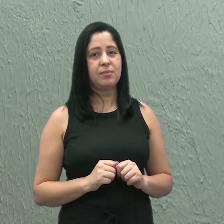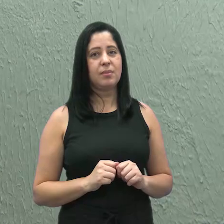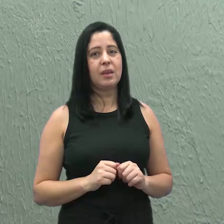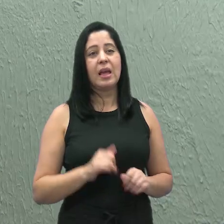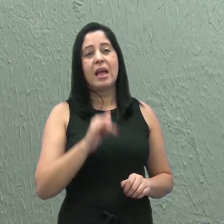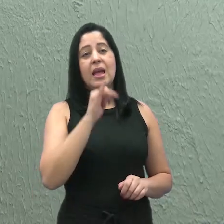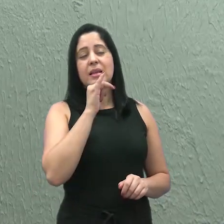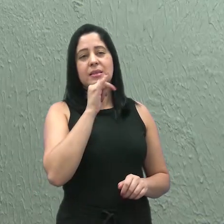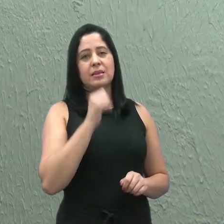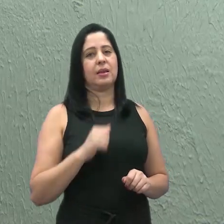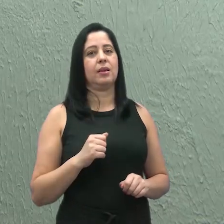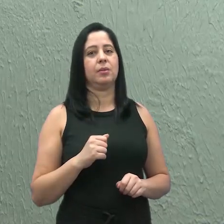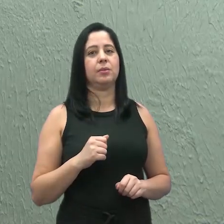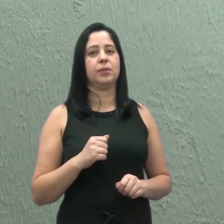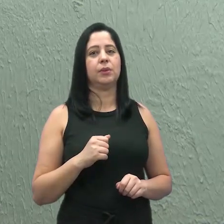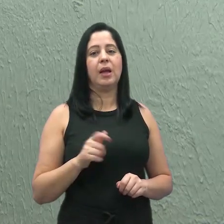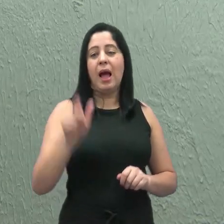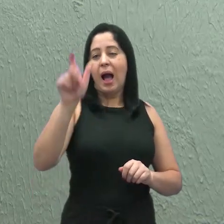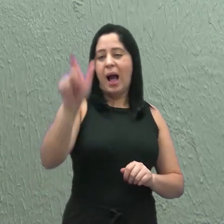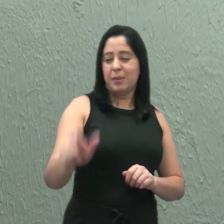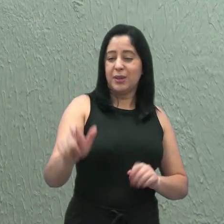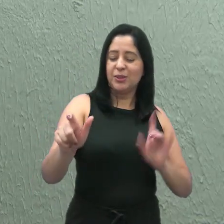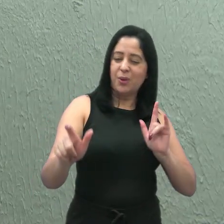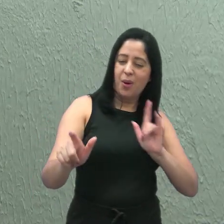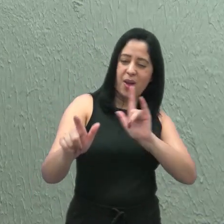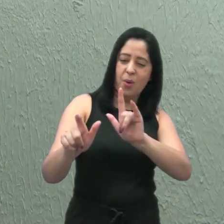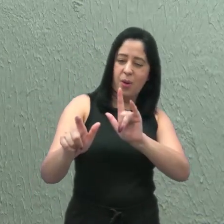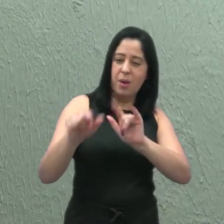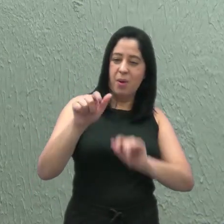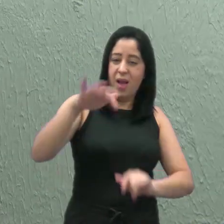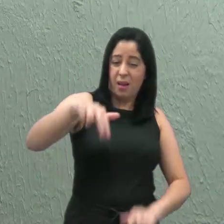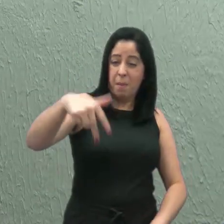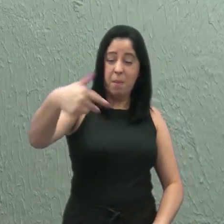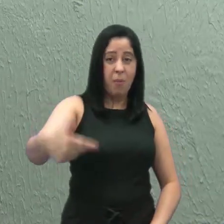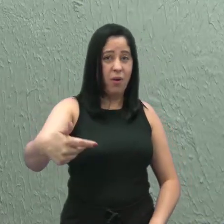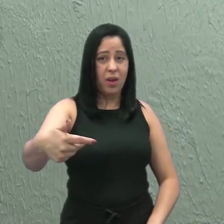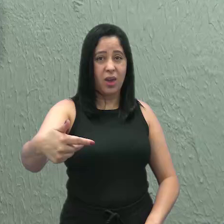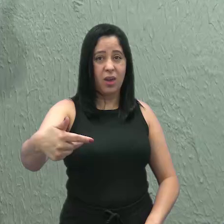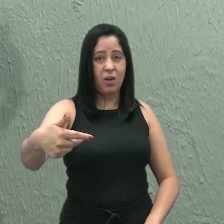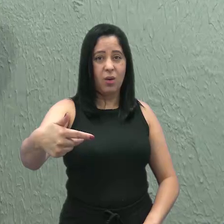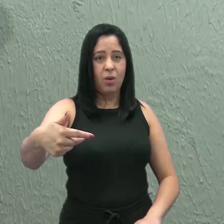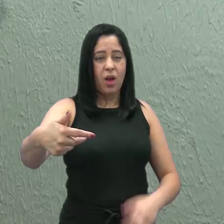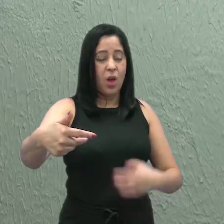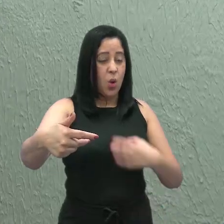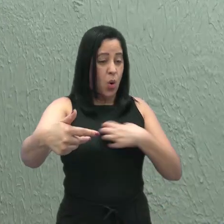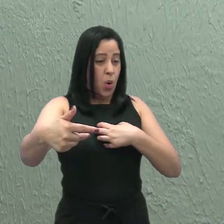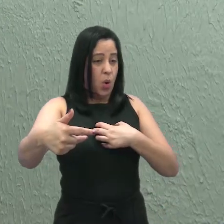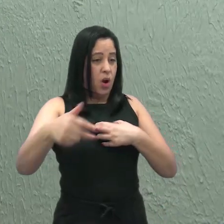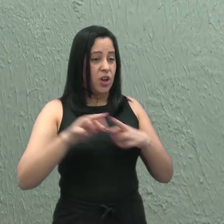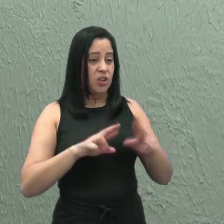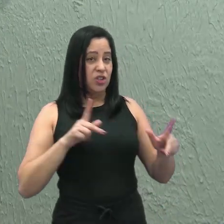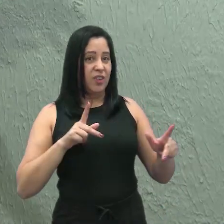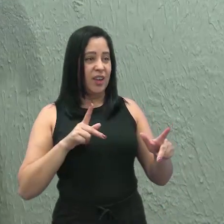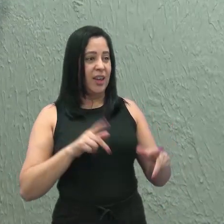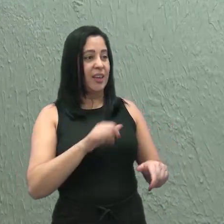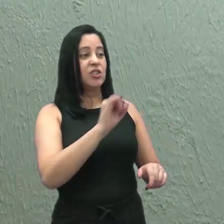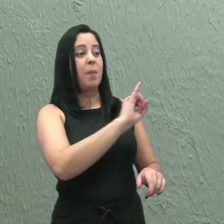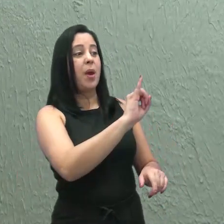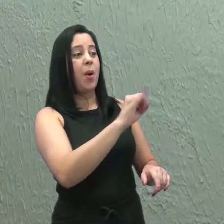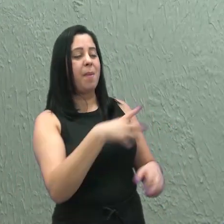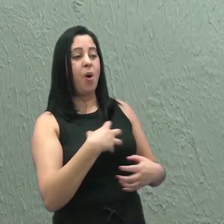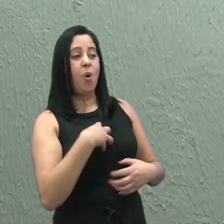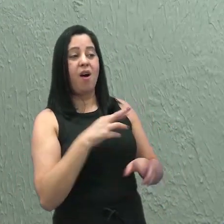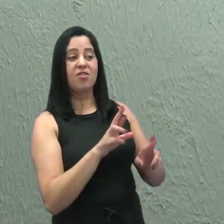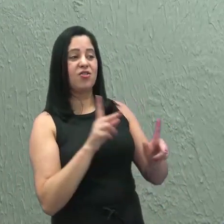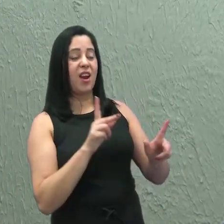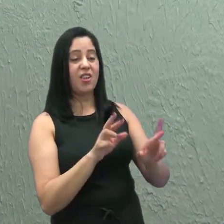se acontece de eu perder uma pessoa muito amada para mim, eu vou sentir de uma maneira, meu esposo vai sentir de outra, meu irmão vai sentir de